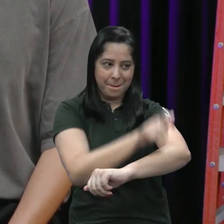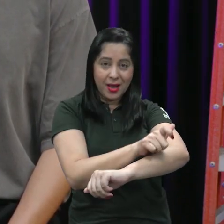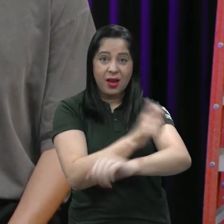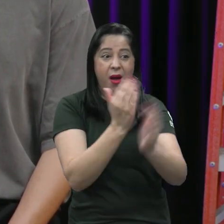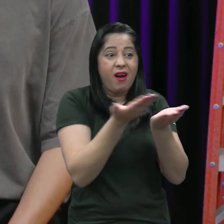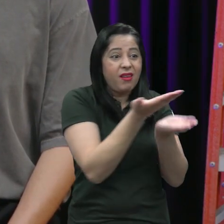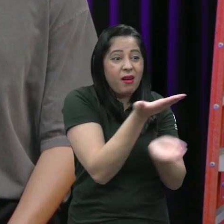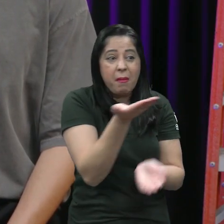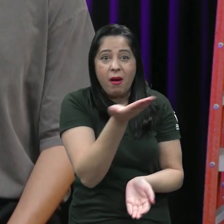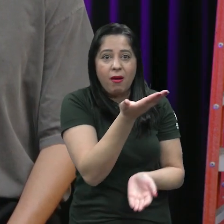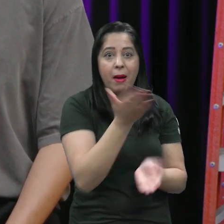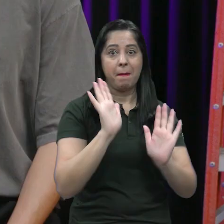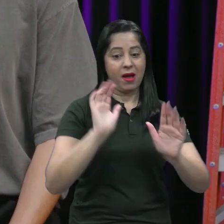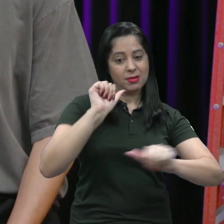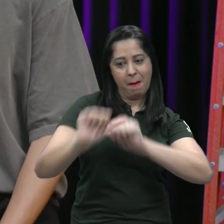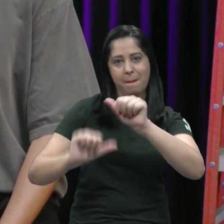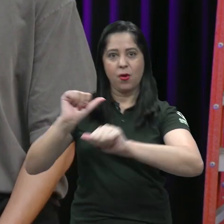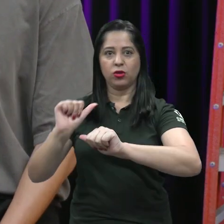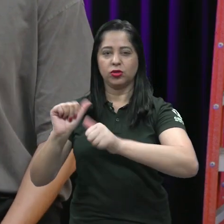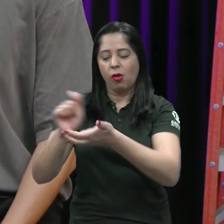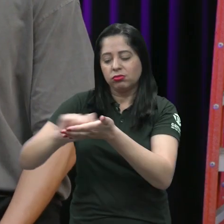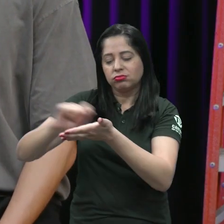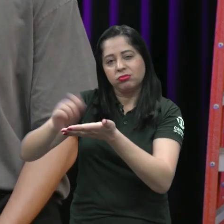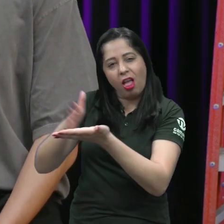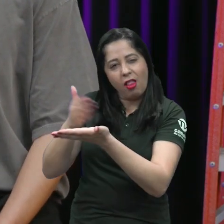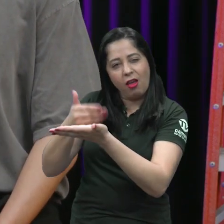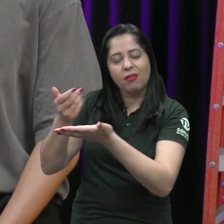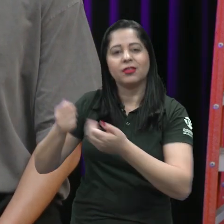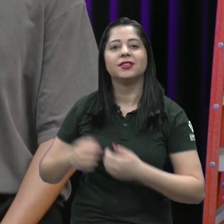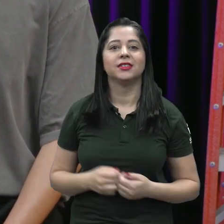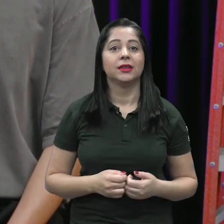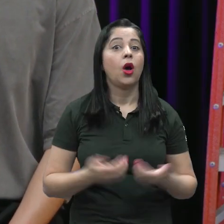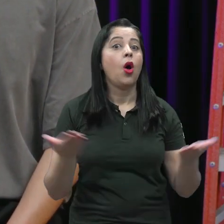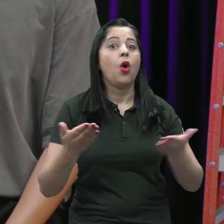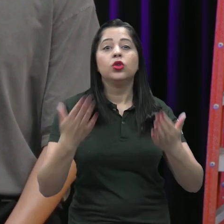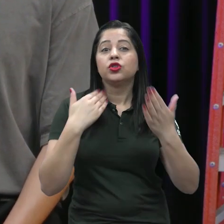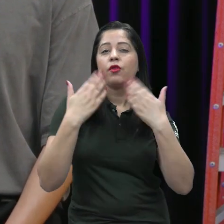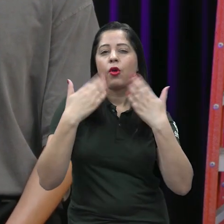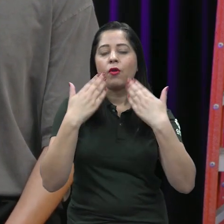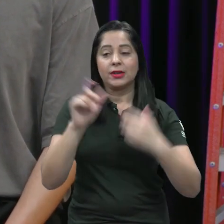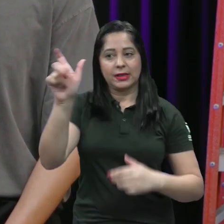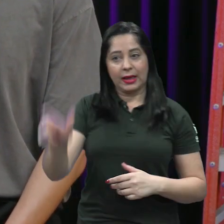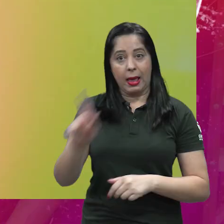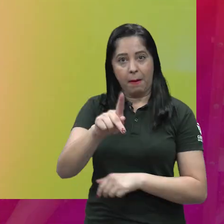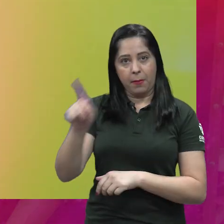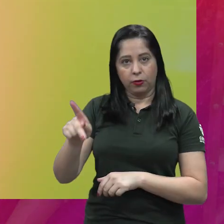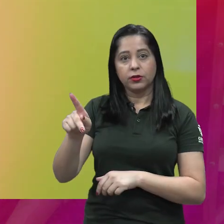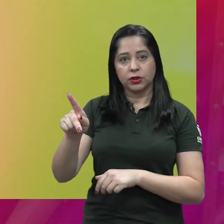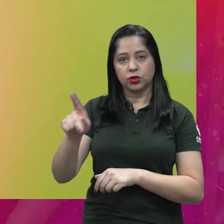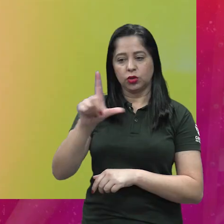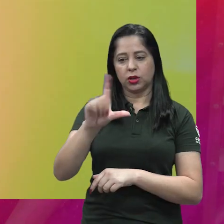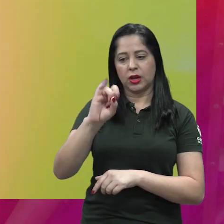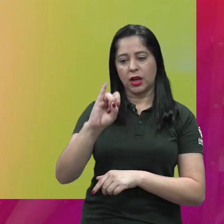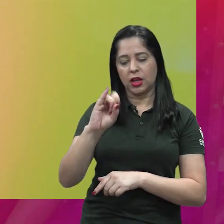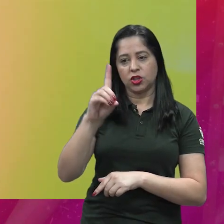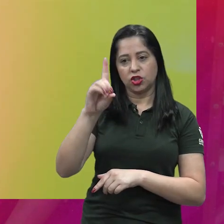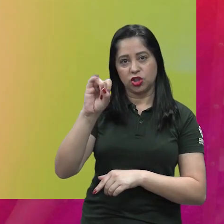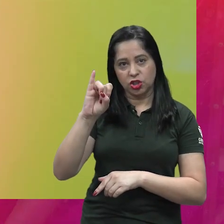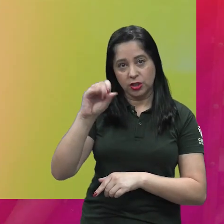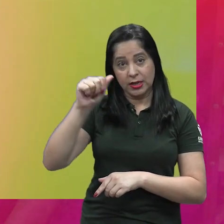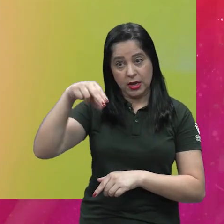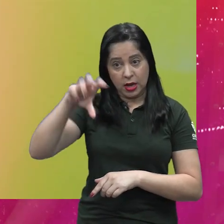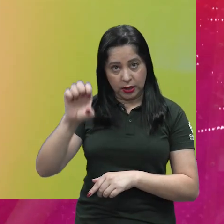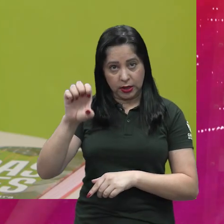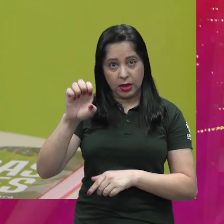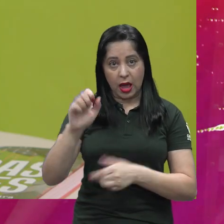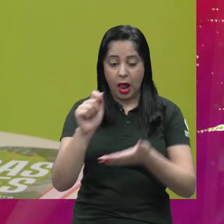e ganhou vida através da literatura. É isso mesmo, Vi. Ó, a gente vai conversar com a professora e socióloga Lidiane Maciel, uma